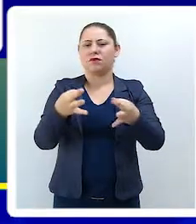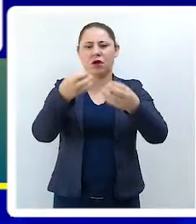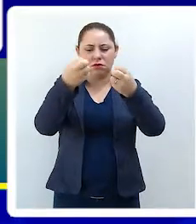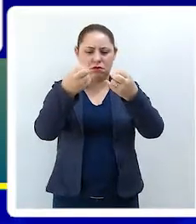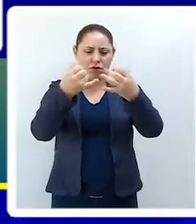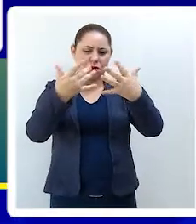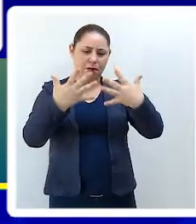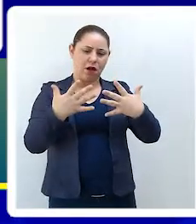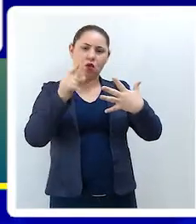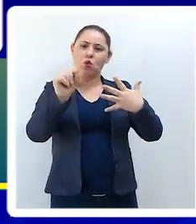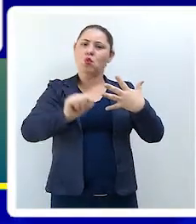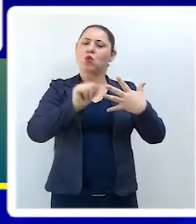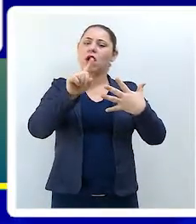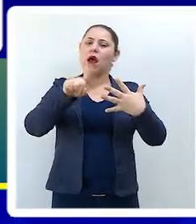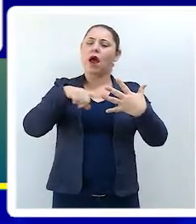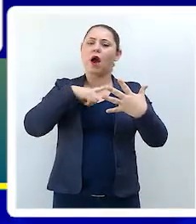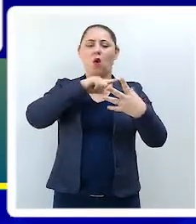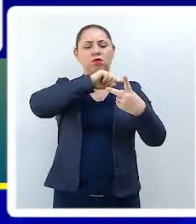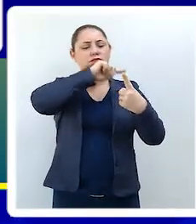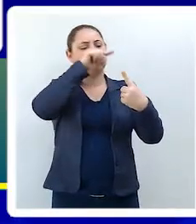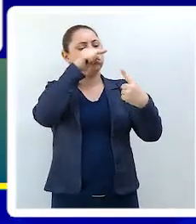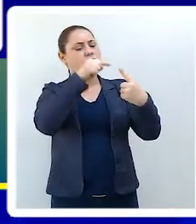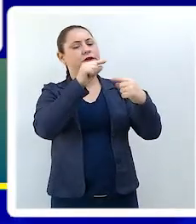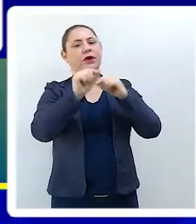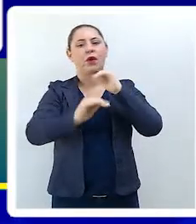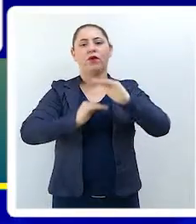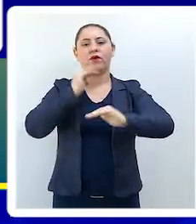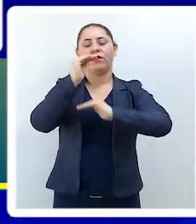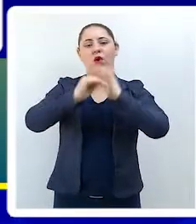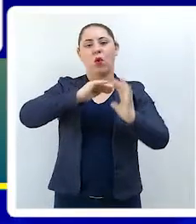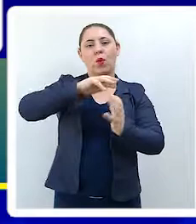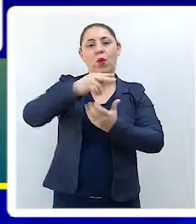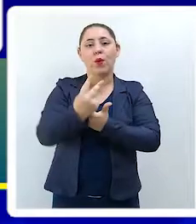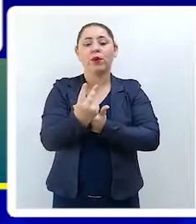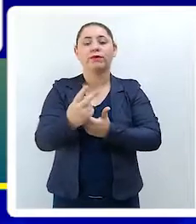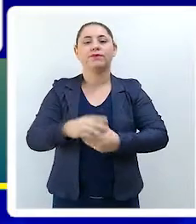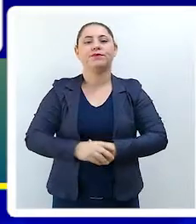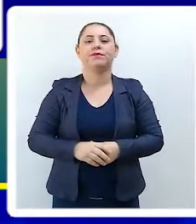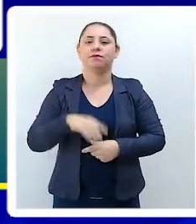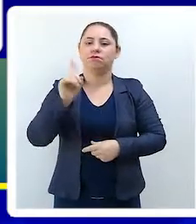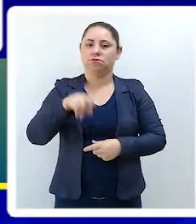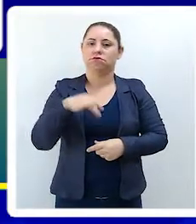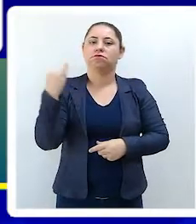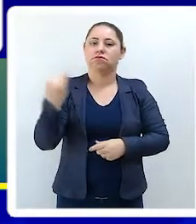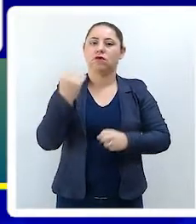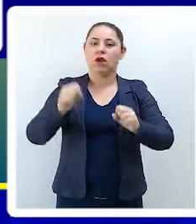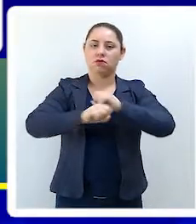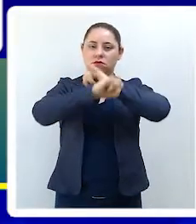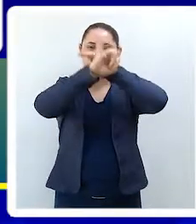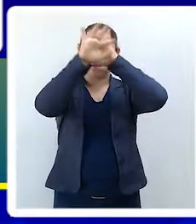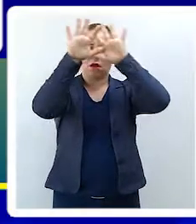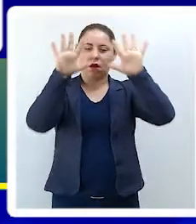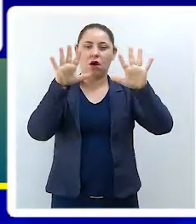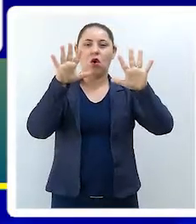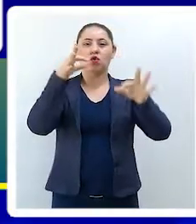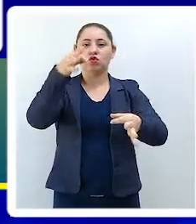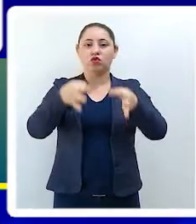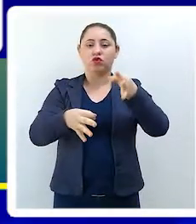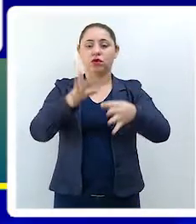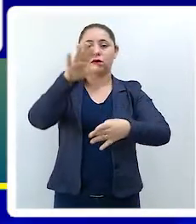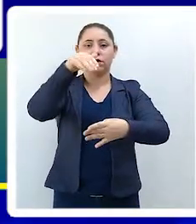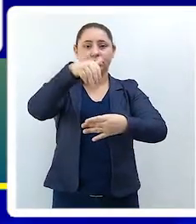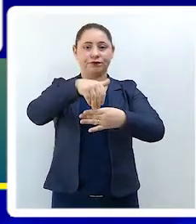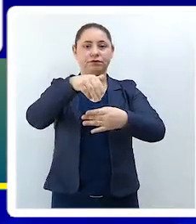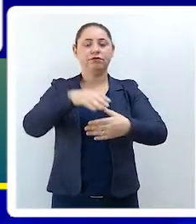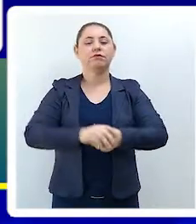da Pamela a respeito do que sejam os objetivos de desenvolvimento sustentável. É importante a gente esclarecer que no âmbito da